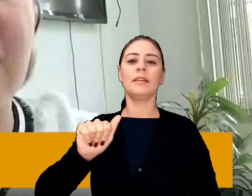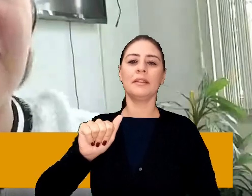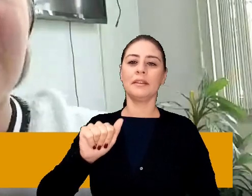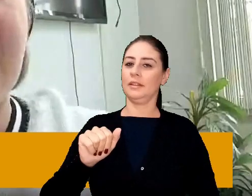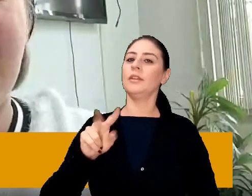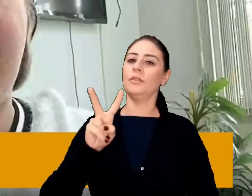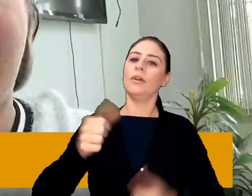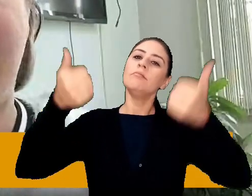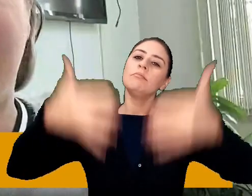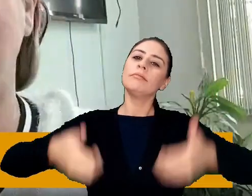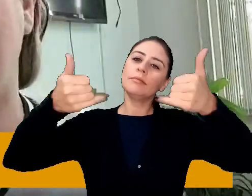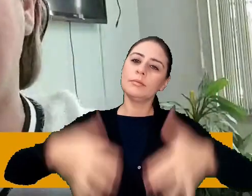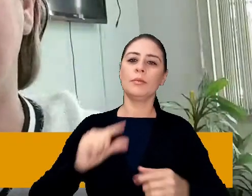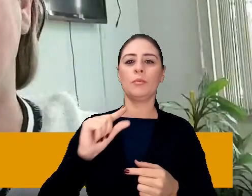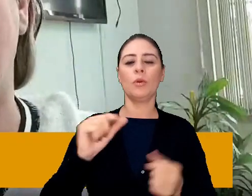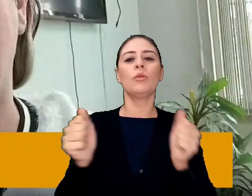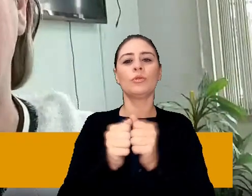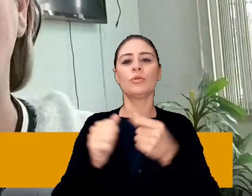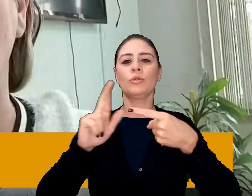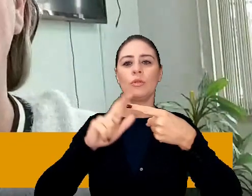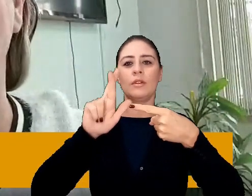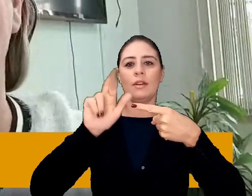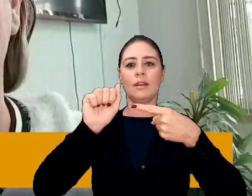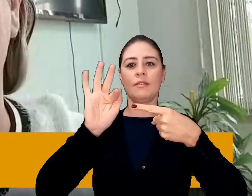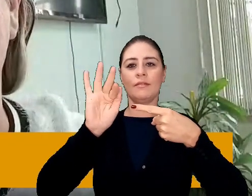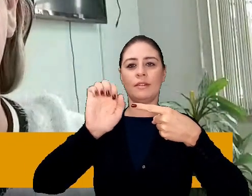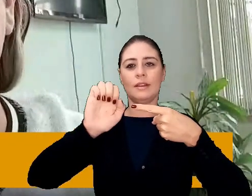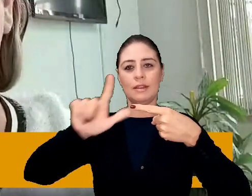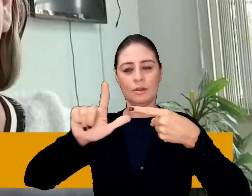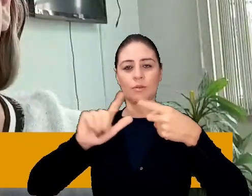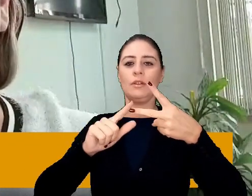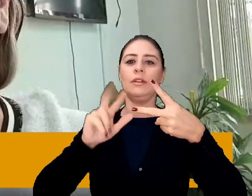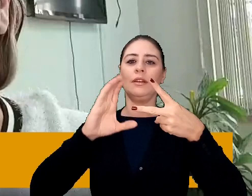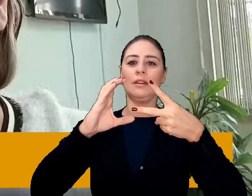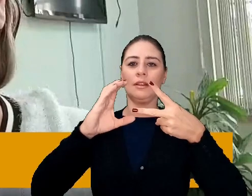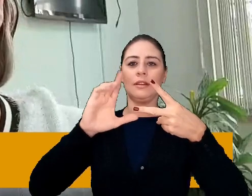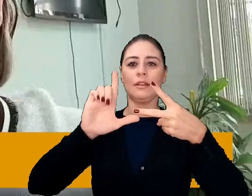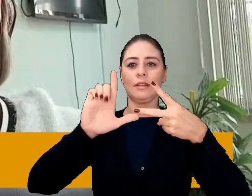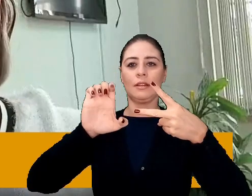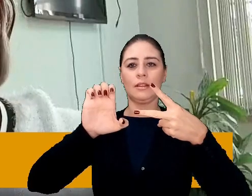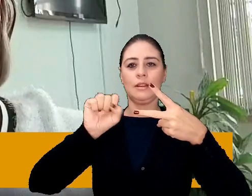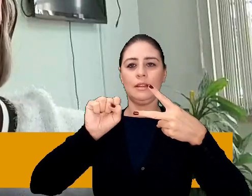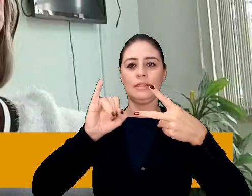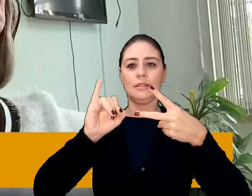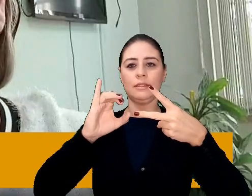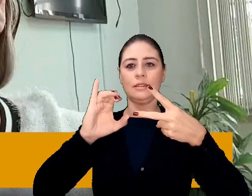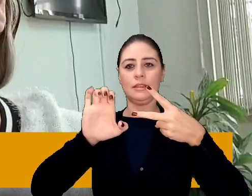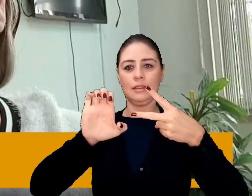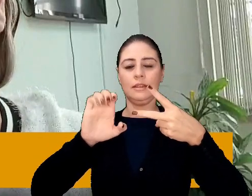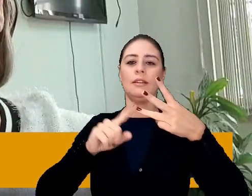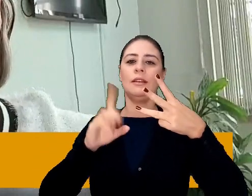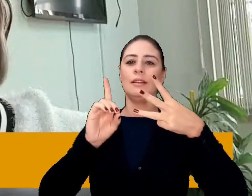Santos, que faz essa fala, junto com o Rafael, a Crescida, a Nuzi, que são os nossos mediadores